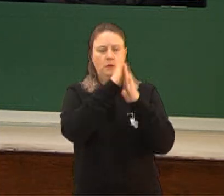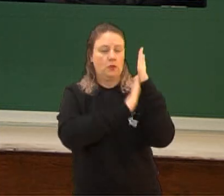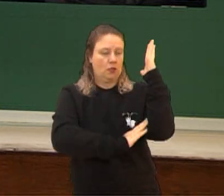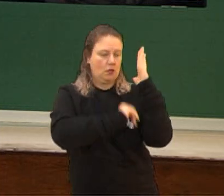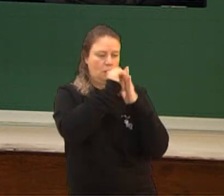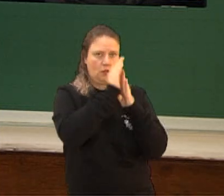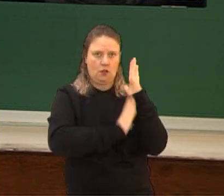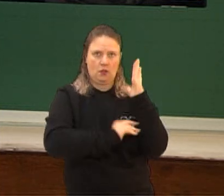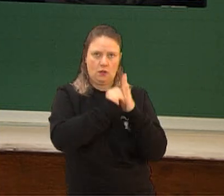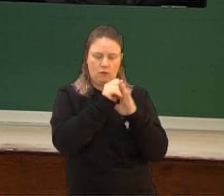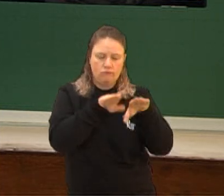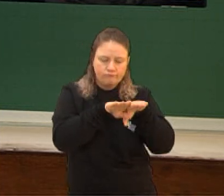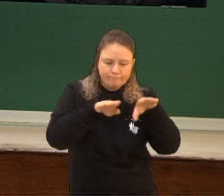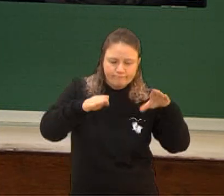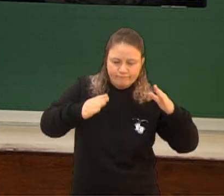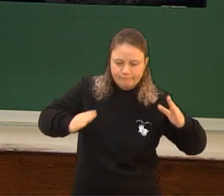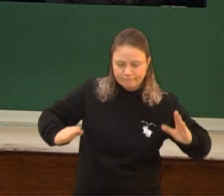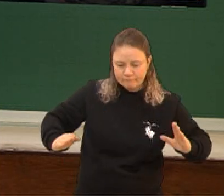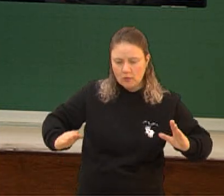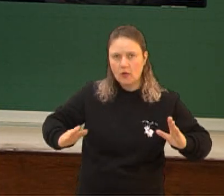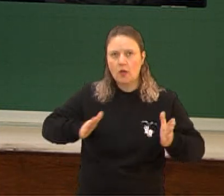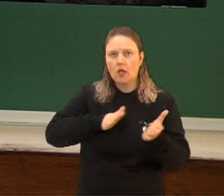galpão, gastaria-se R$